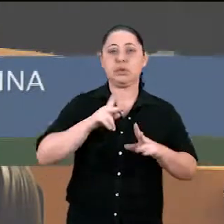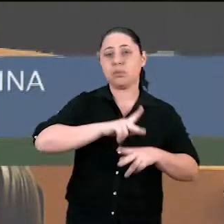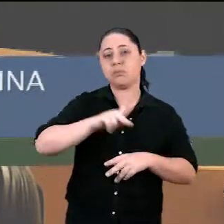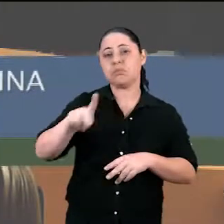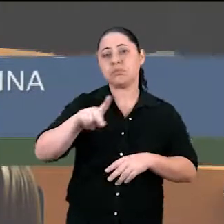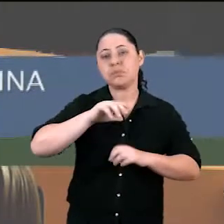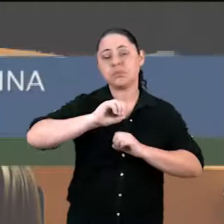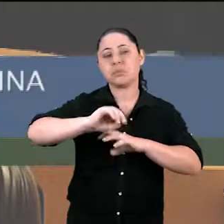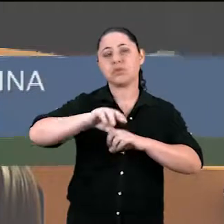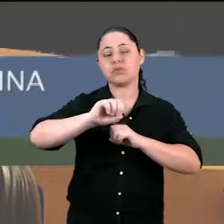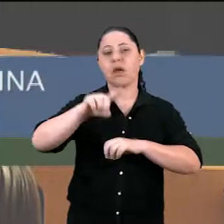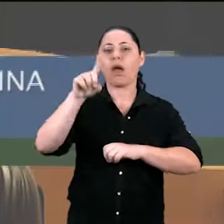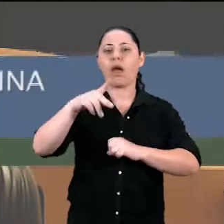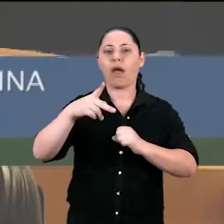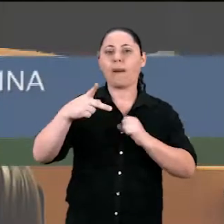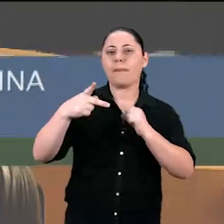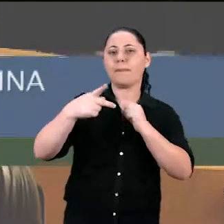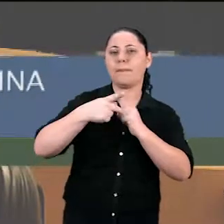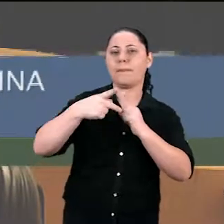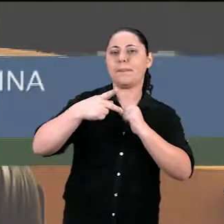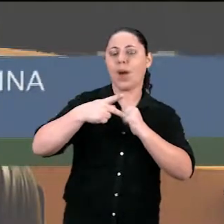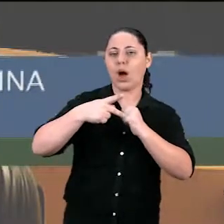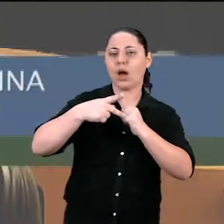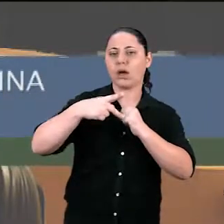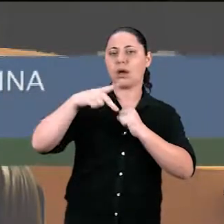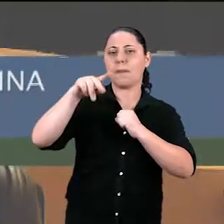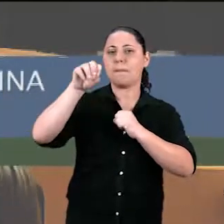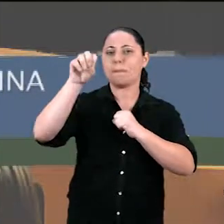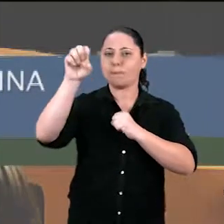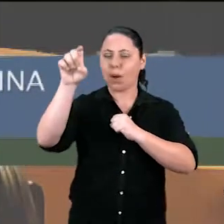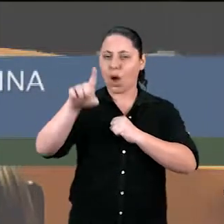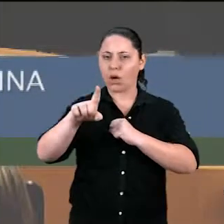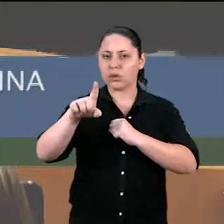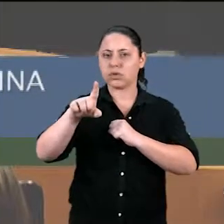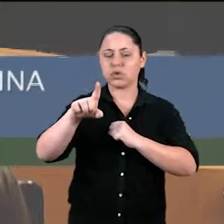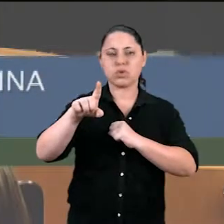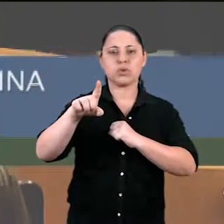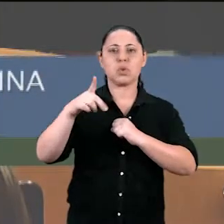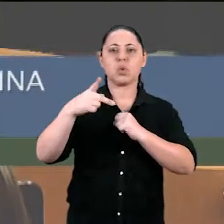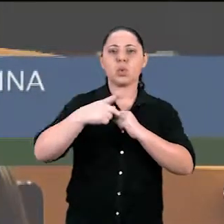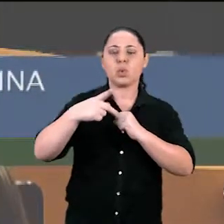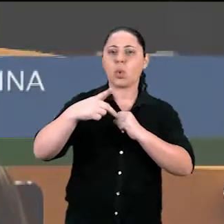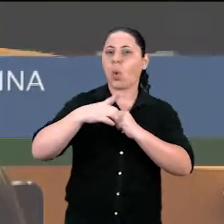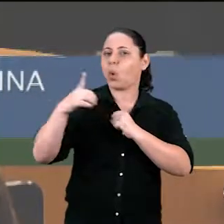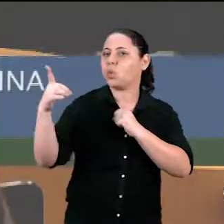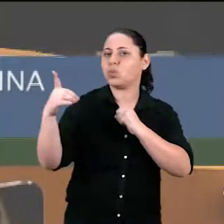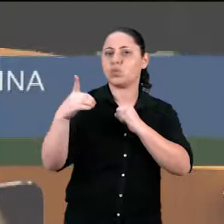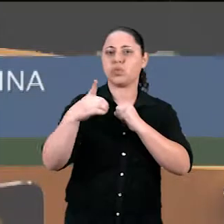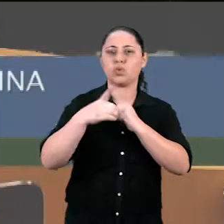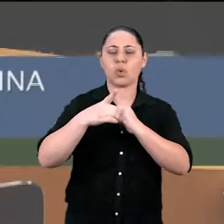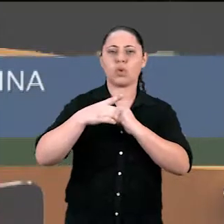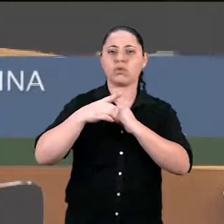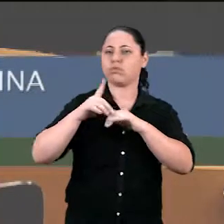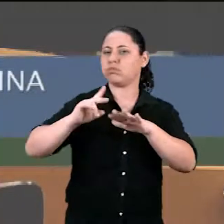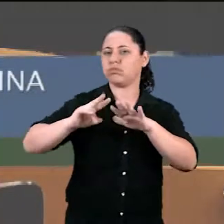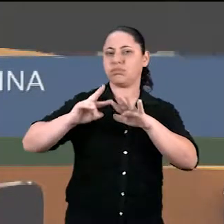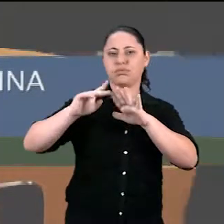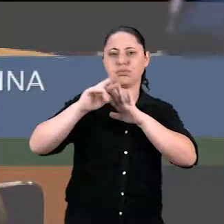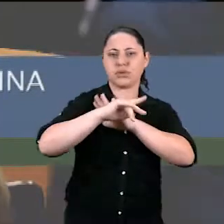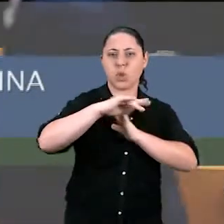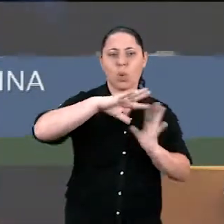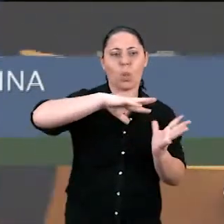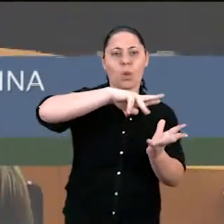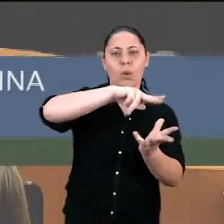seu professor. É um pós-doutor, com vários pós-doutorados em vários lugares do mundo, desembargador federal